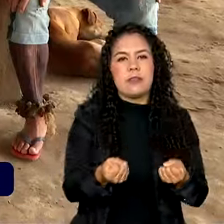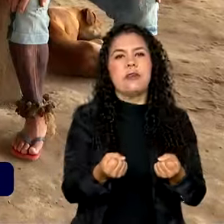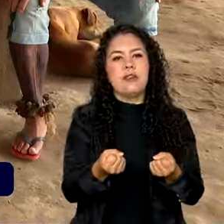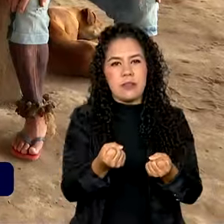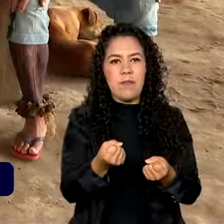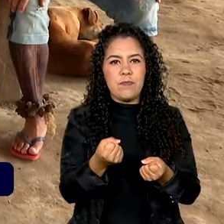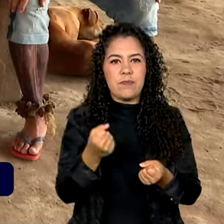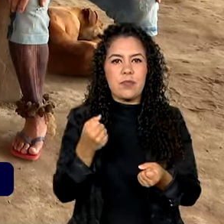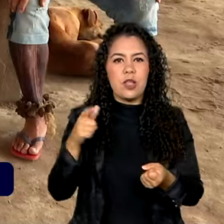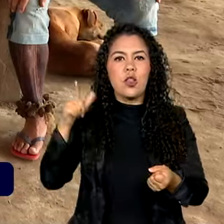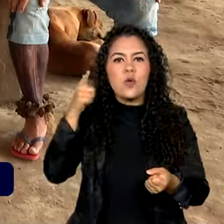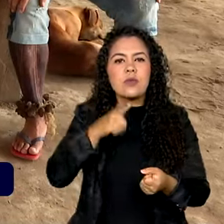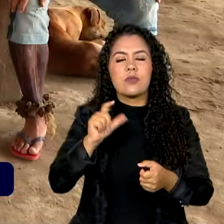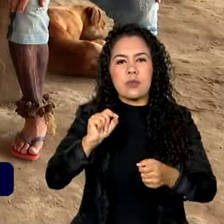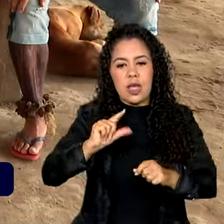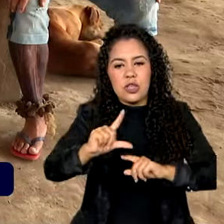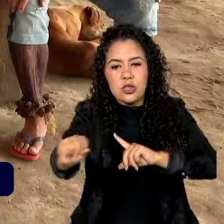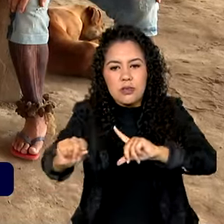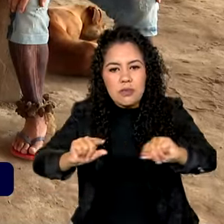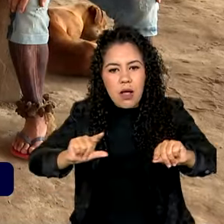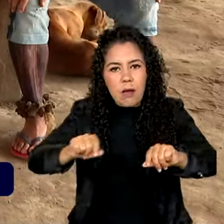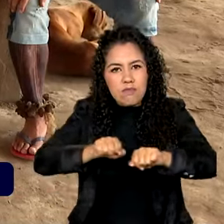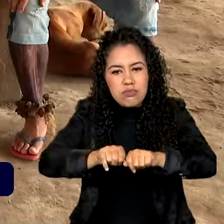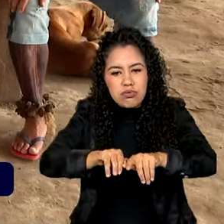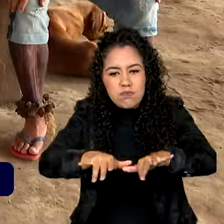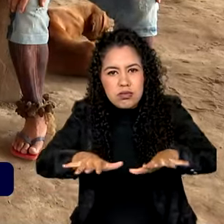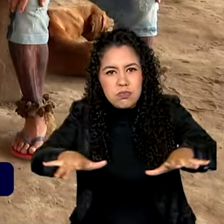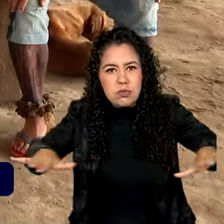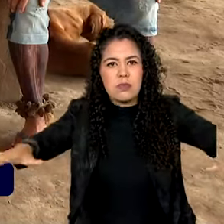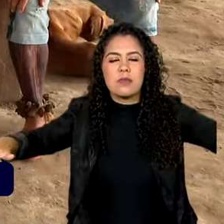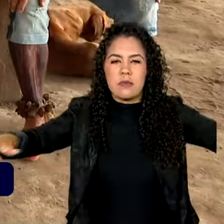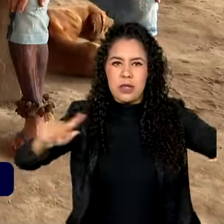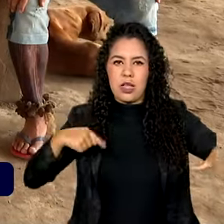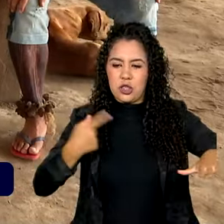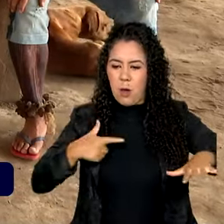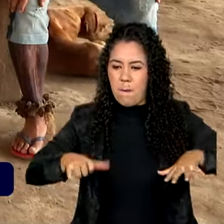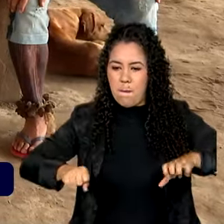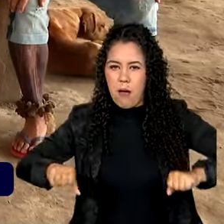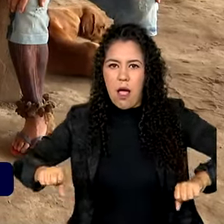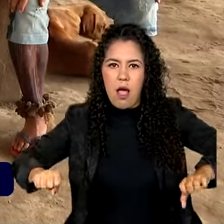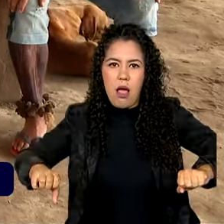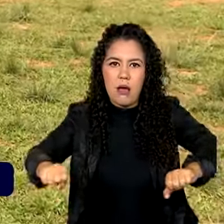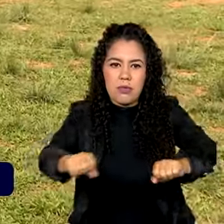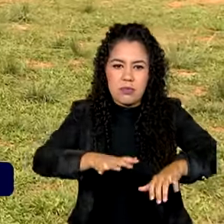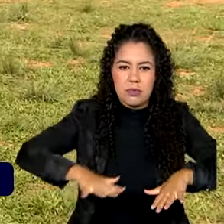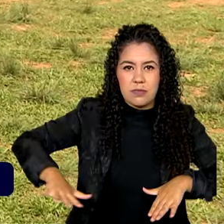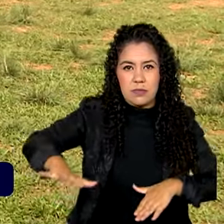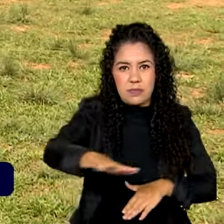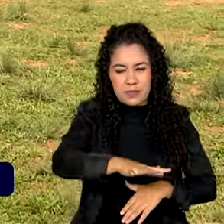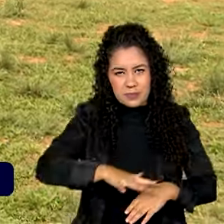está sendo desintrusada, está começando a fazer uma desintrusão aqui na terra de Pterewa.